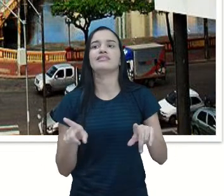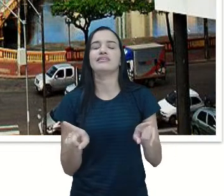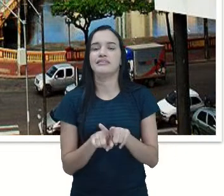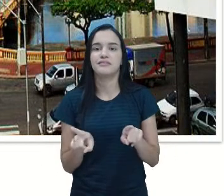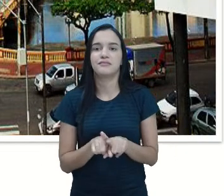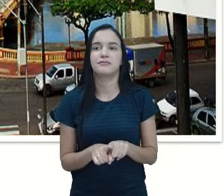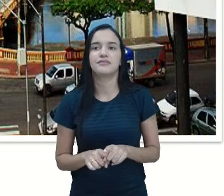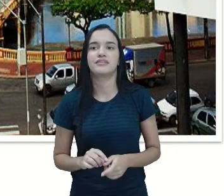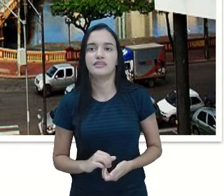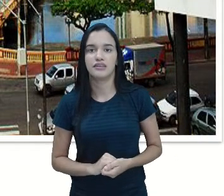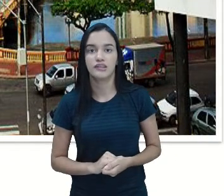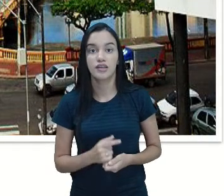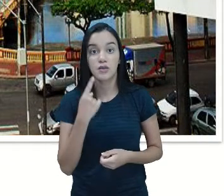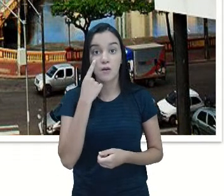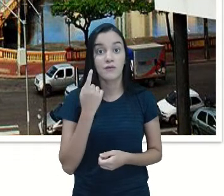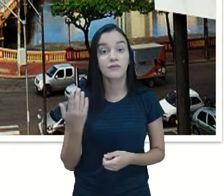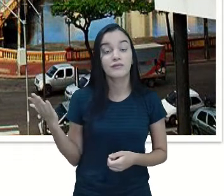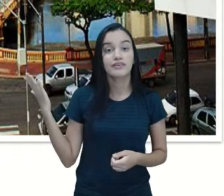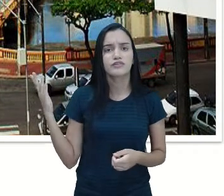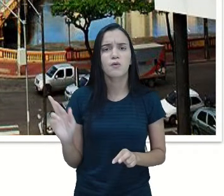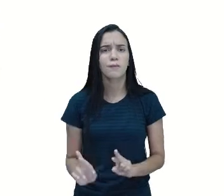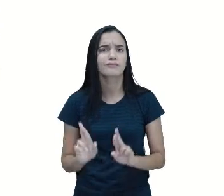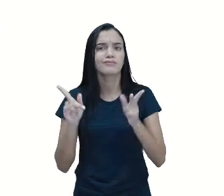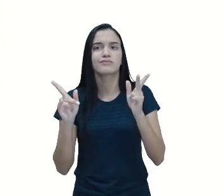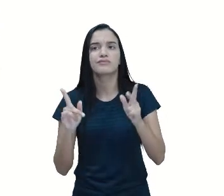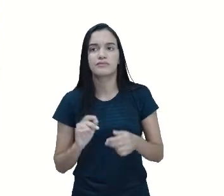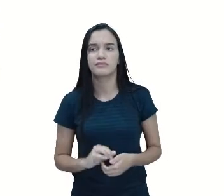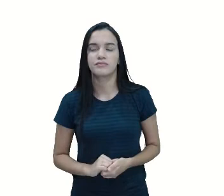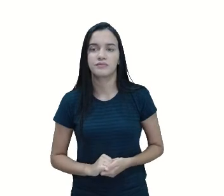tempo. Então vejam como era diferente tudo.